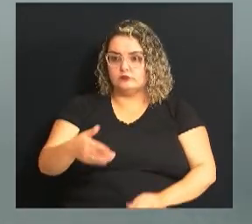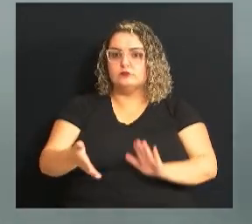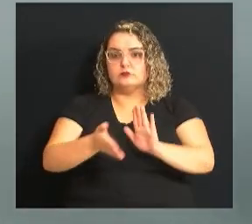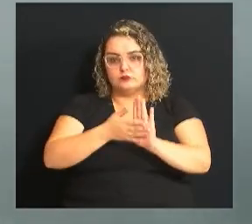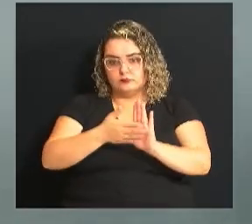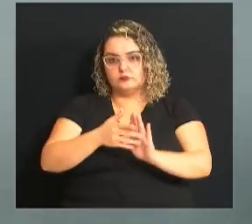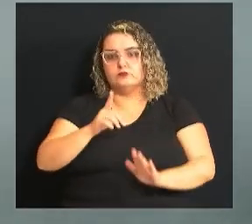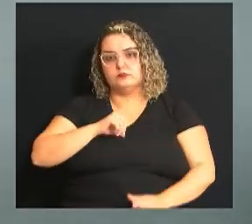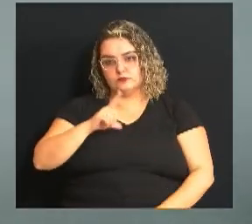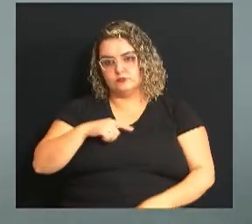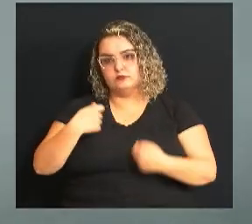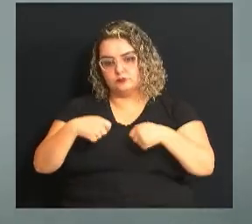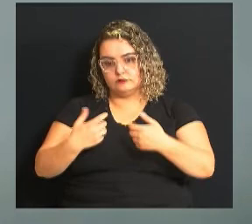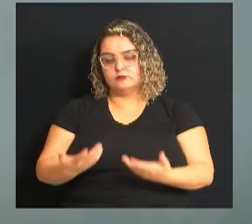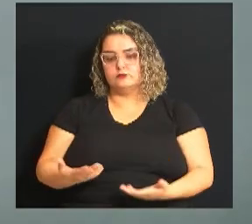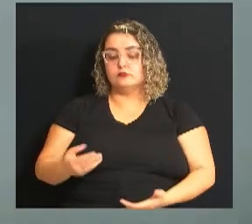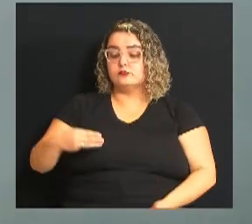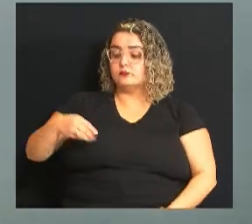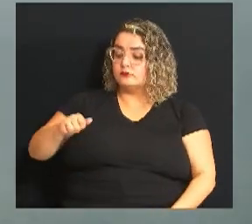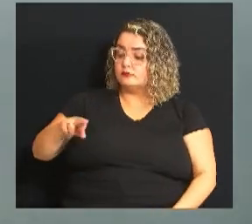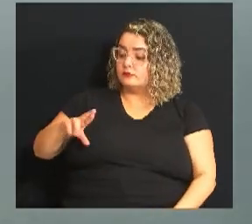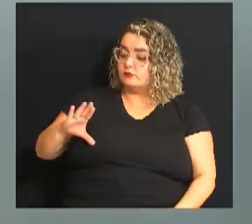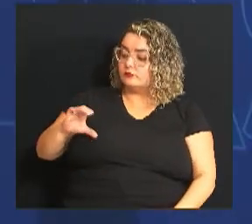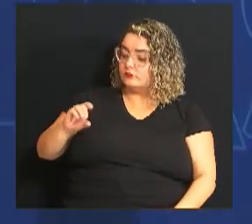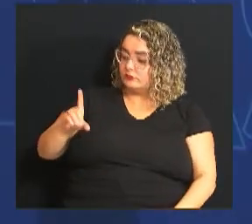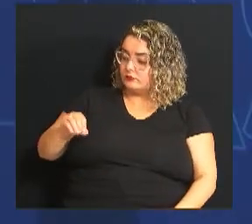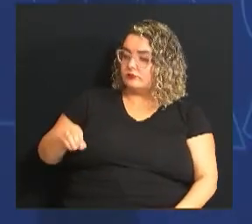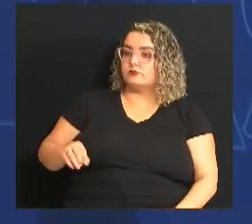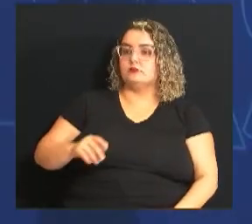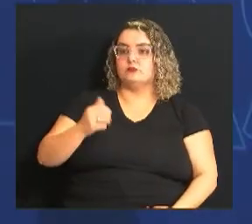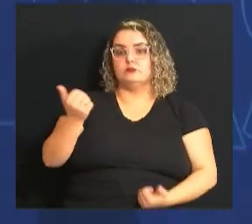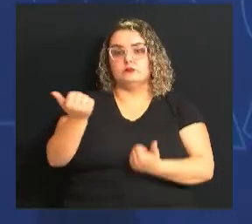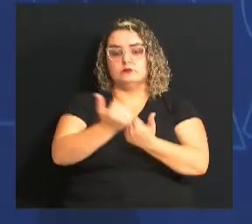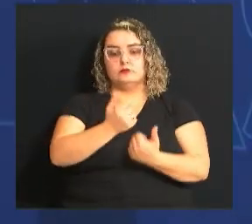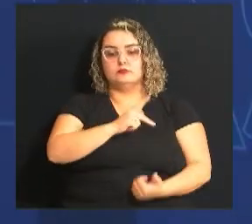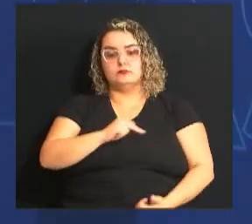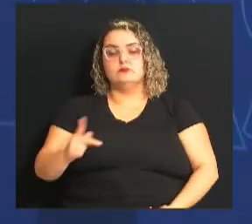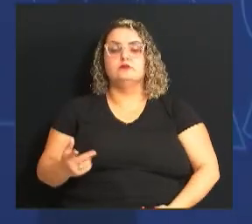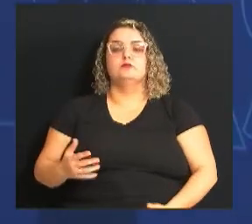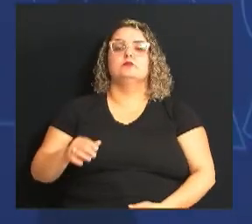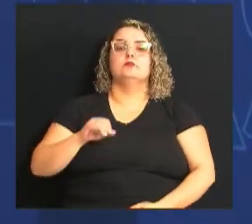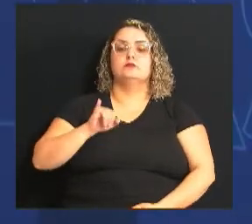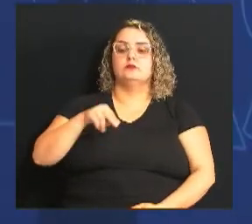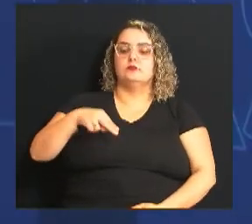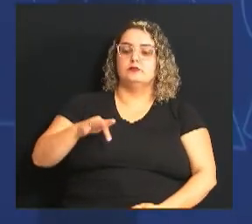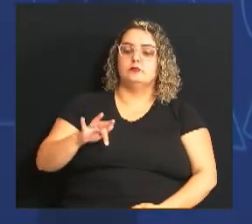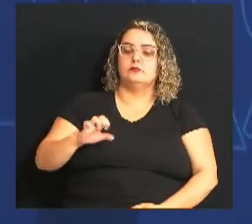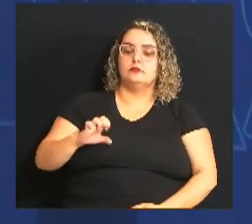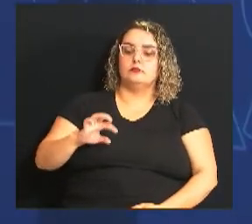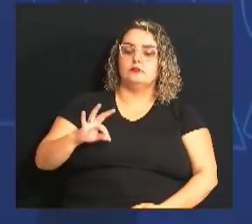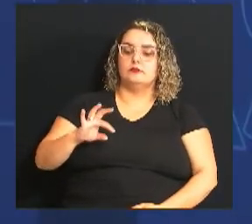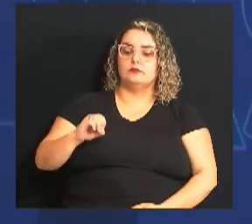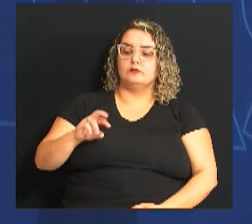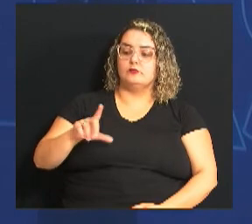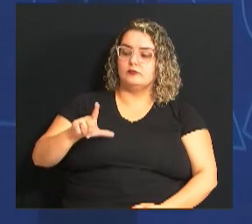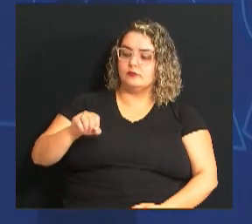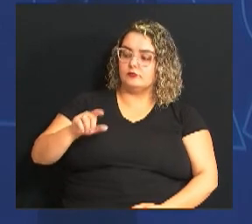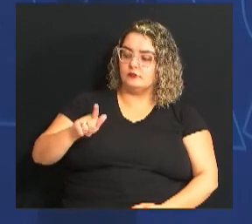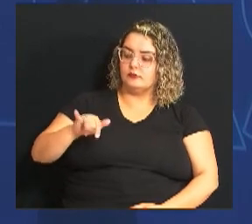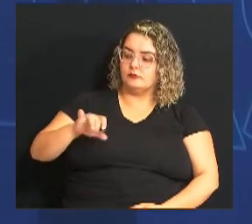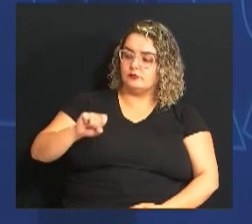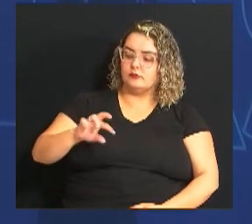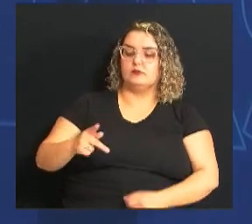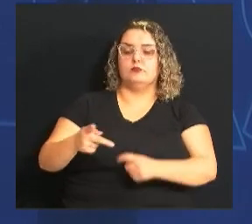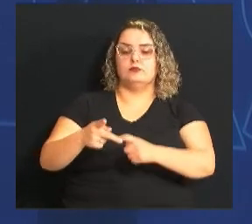ter. Marcelo Otsuka, vice-presidente do Departamento de Infectologia da Sociedade de Pediatria de São Paulo, coordenador do Comitê